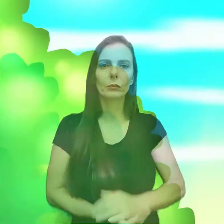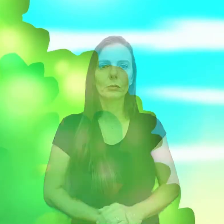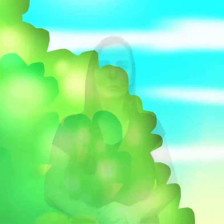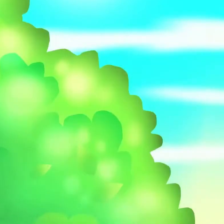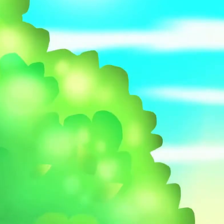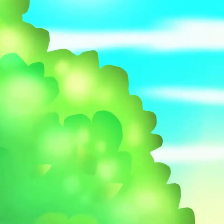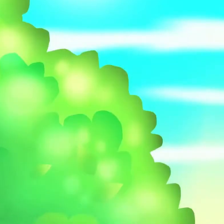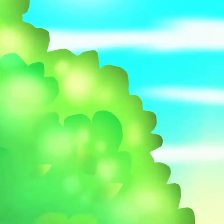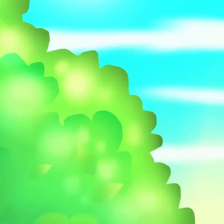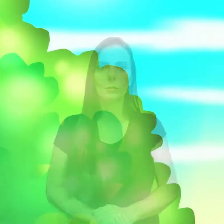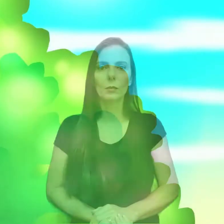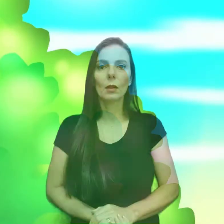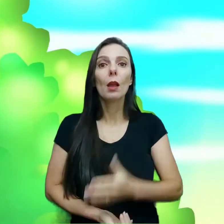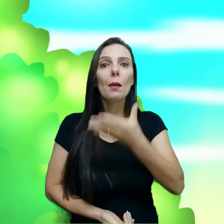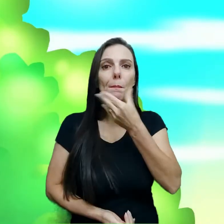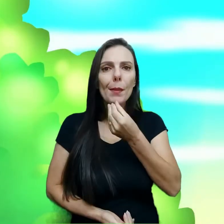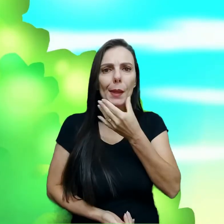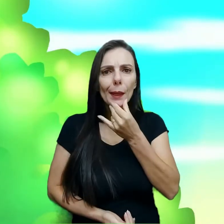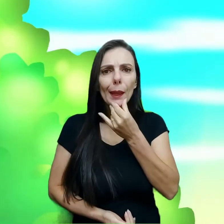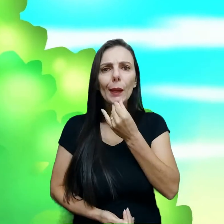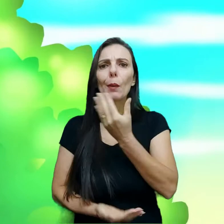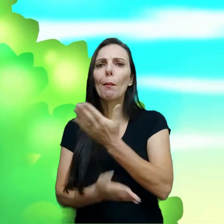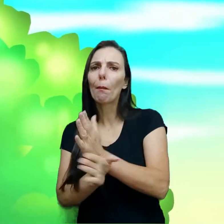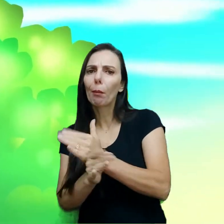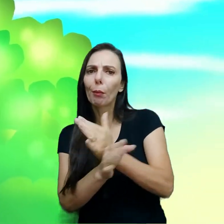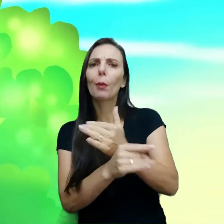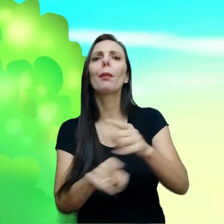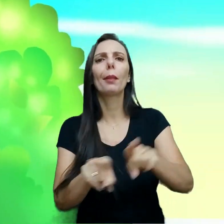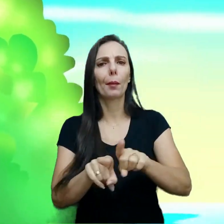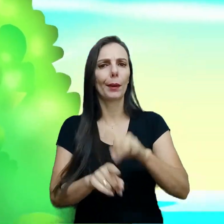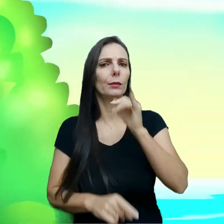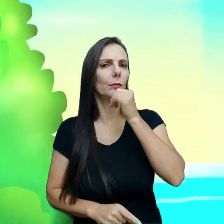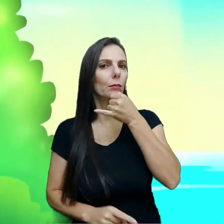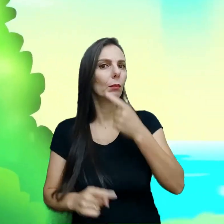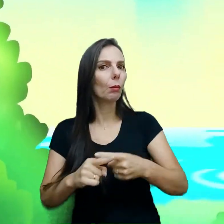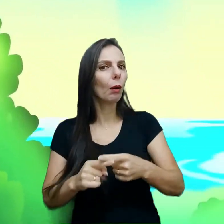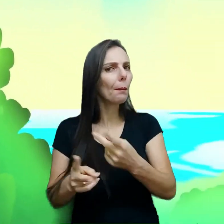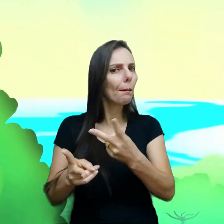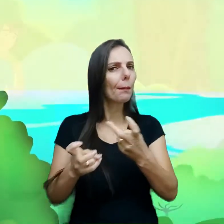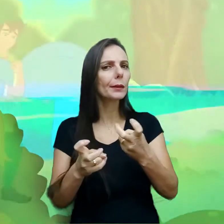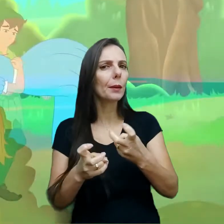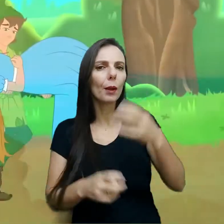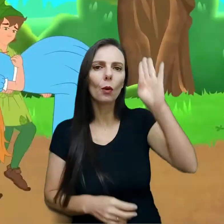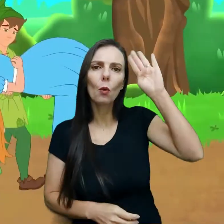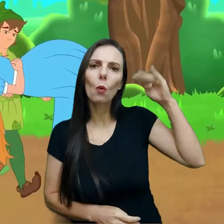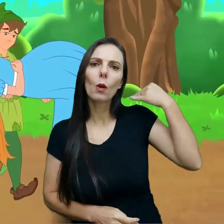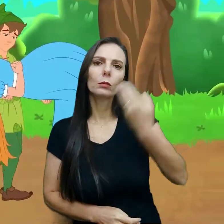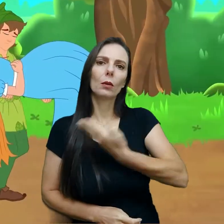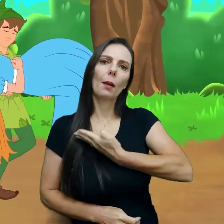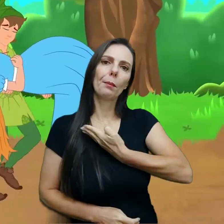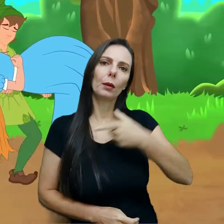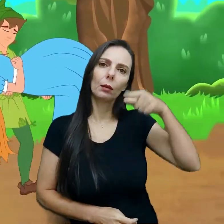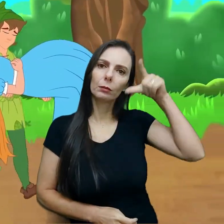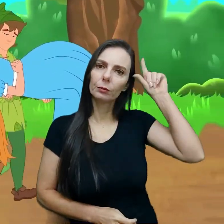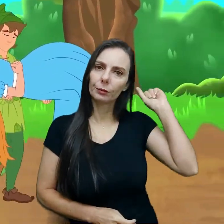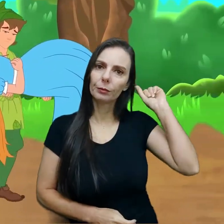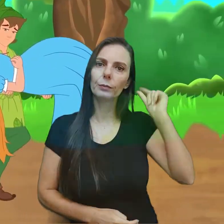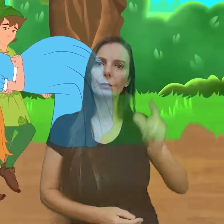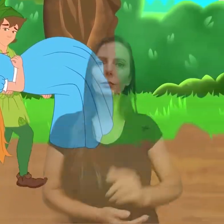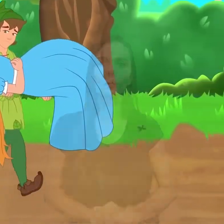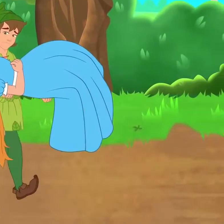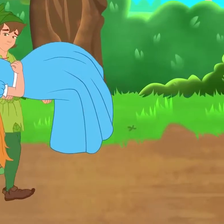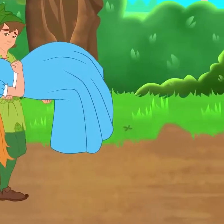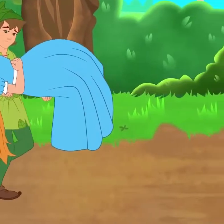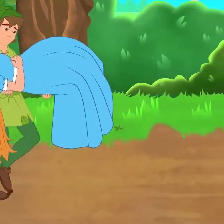chateado. E os garotos perdidos ficaram muito chateados também, quando perceberam que a garota era amiga de